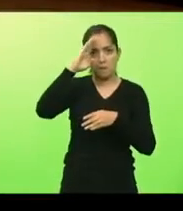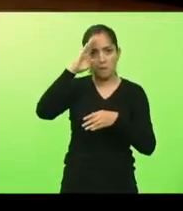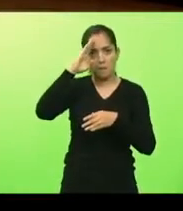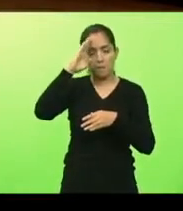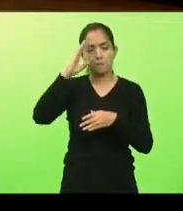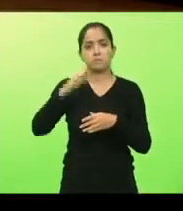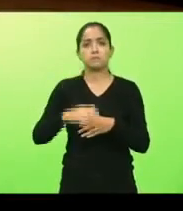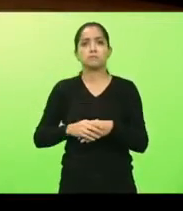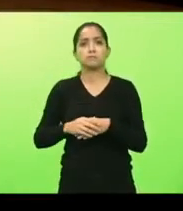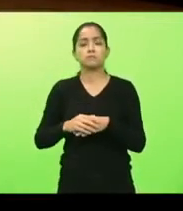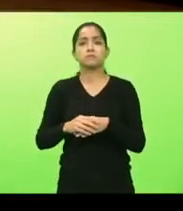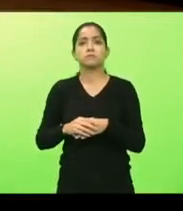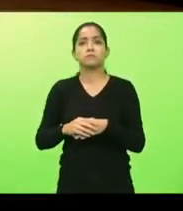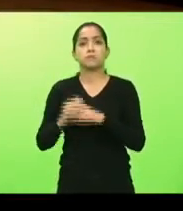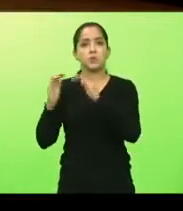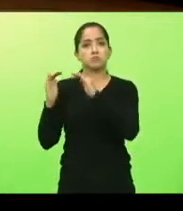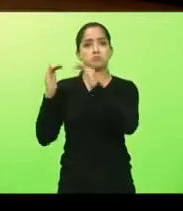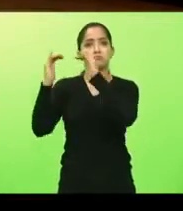e muitos